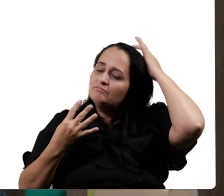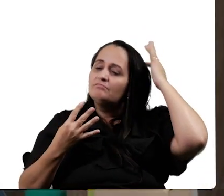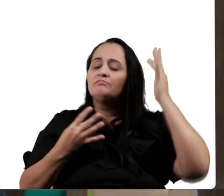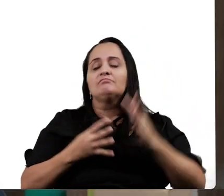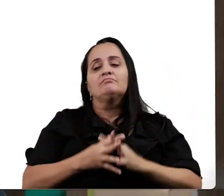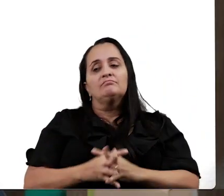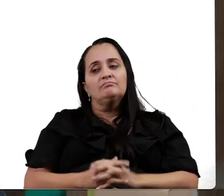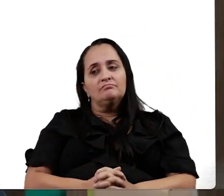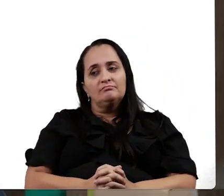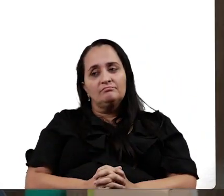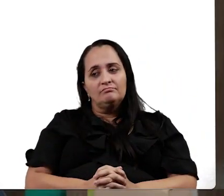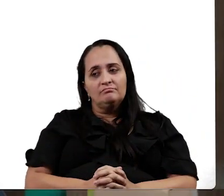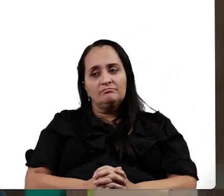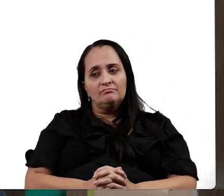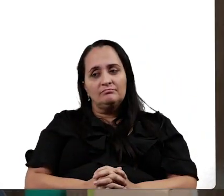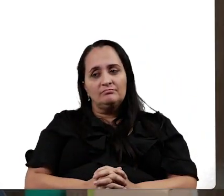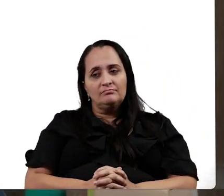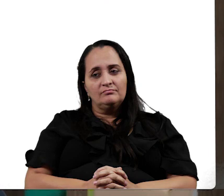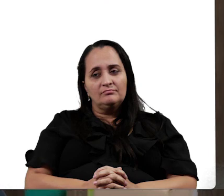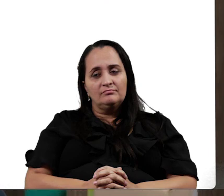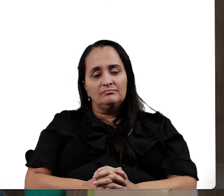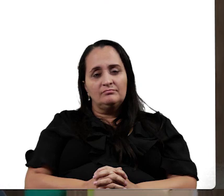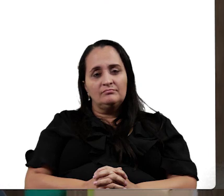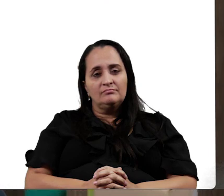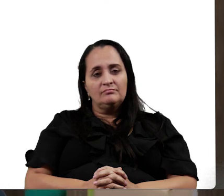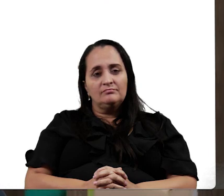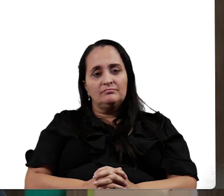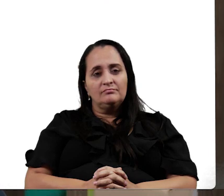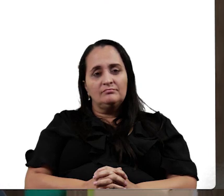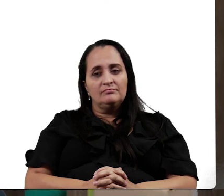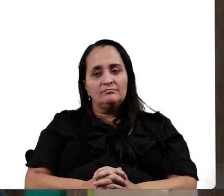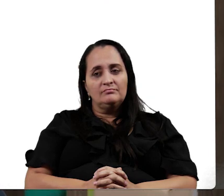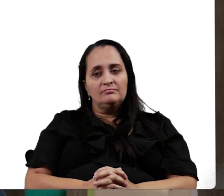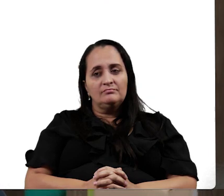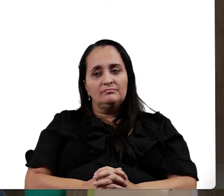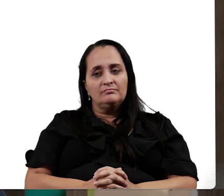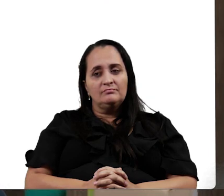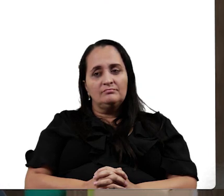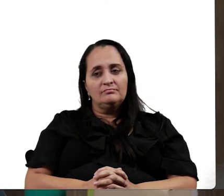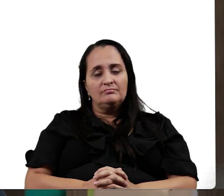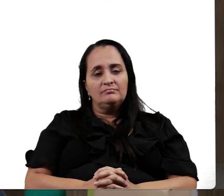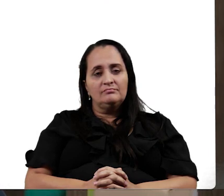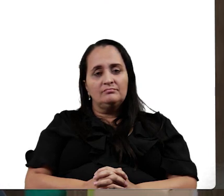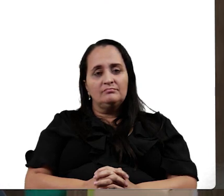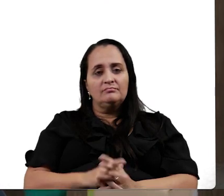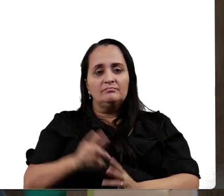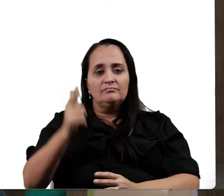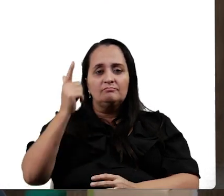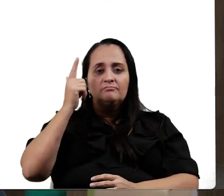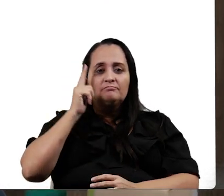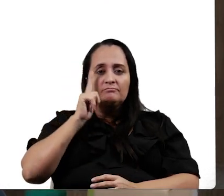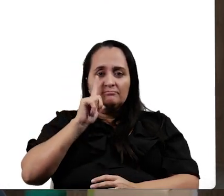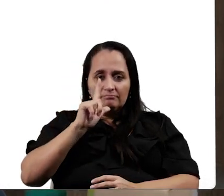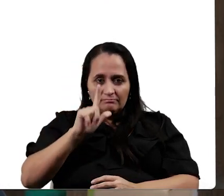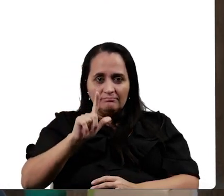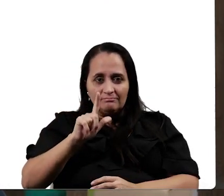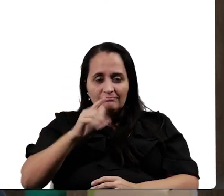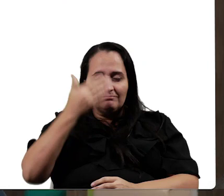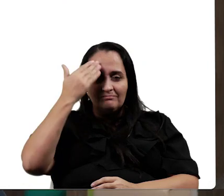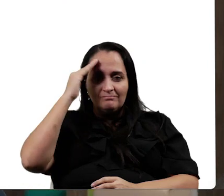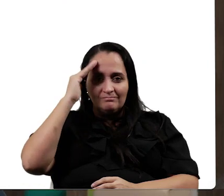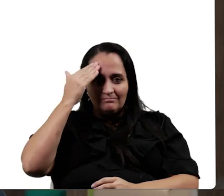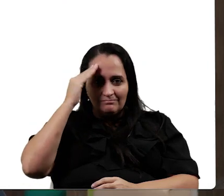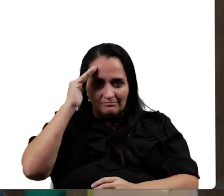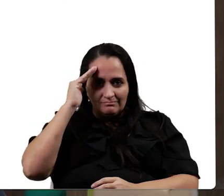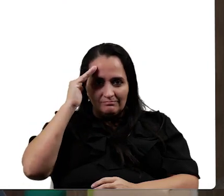4 + 4 ou 4 x 4 conseguiram entender como é a multiplicação